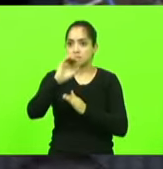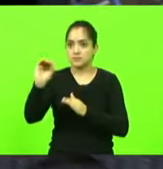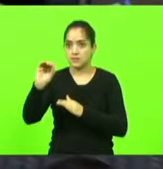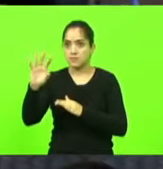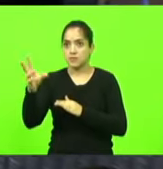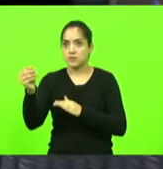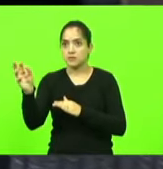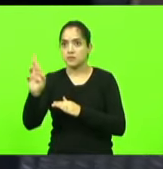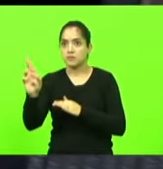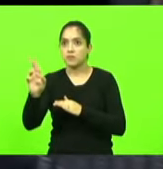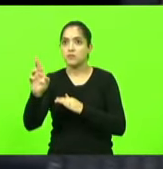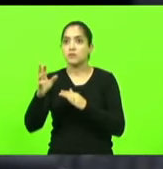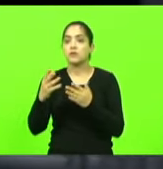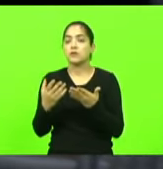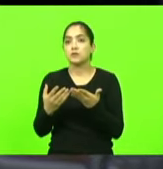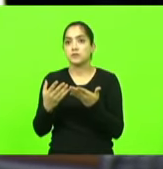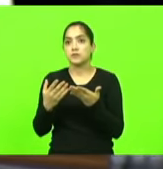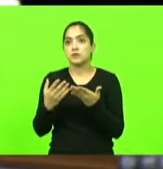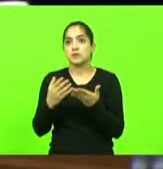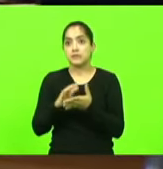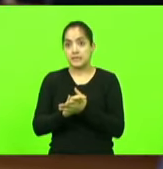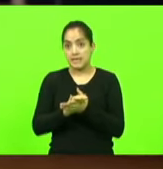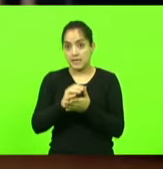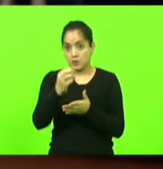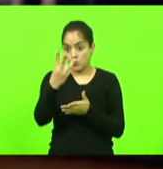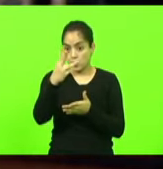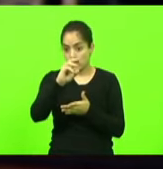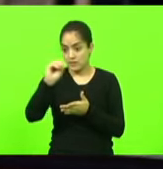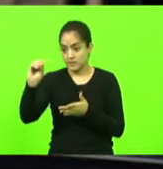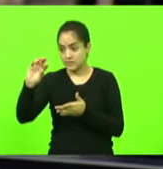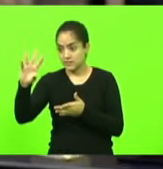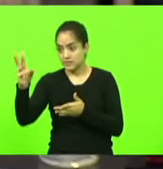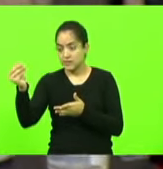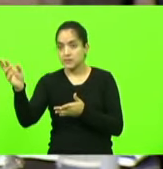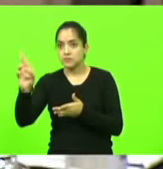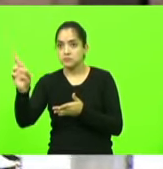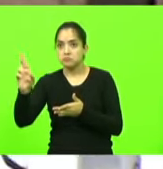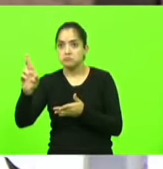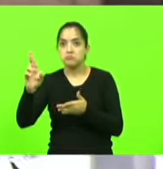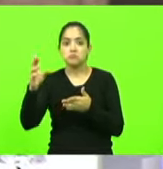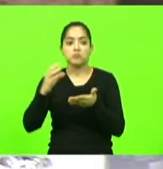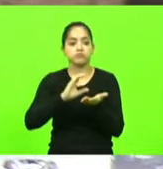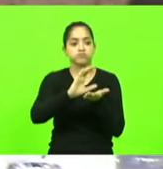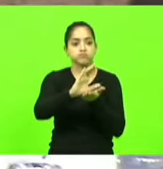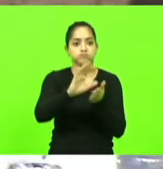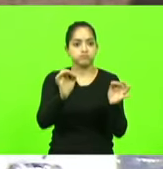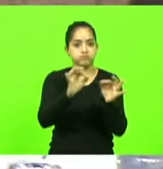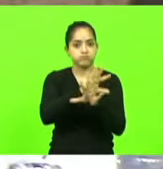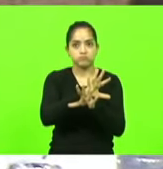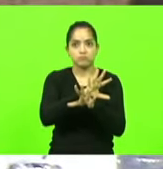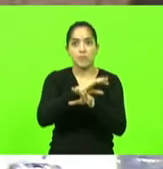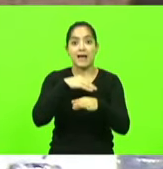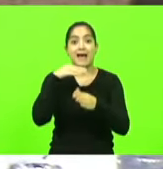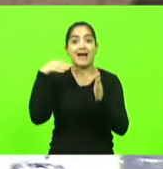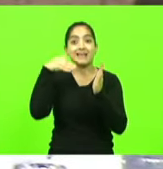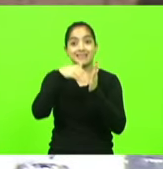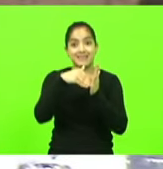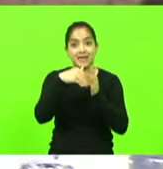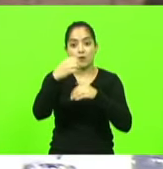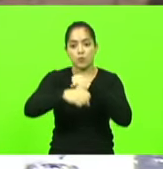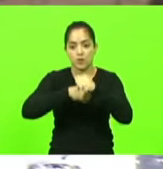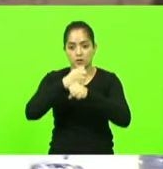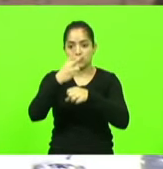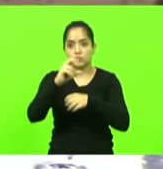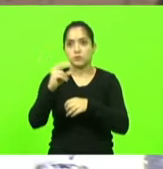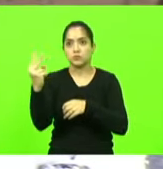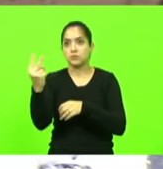correção que eu faço aqui é o seguinte: se com esses 300 milhões nós não conseguimos a conclusão até o final de 2022, eu falei parlamento,